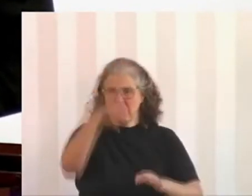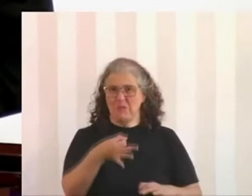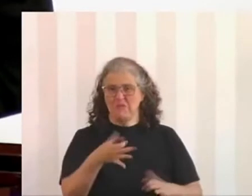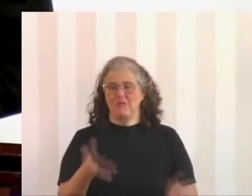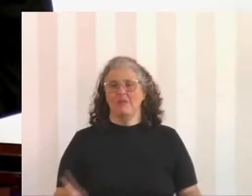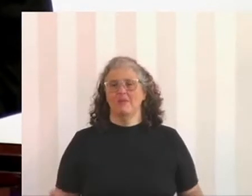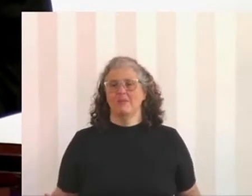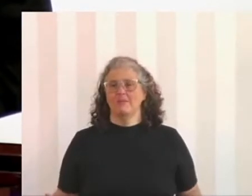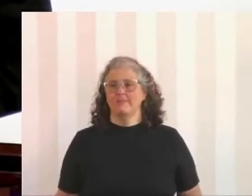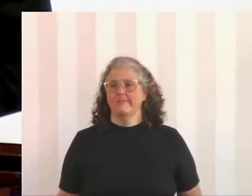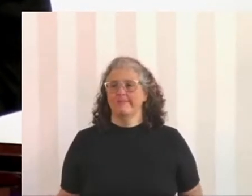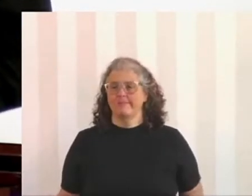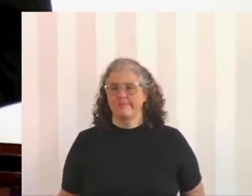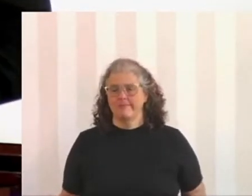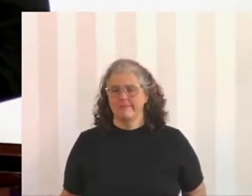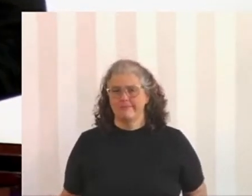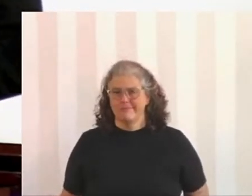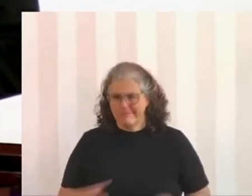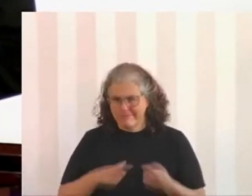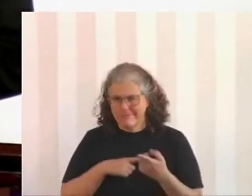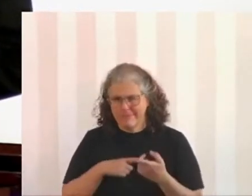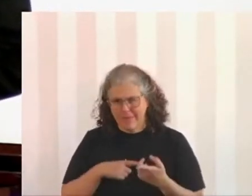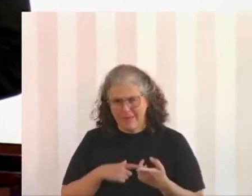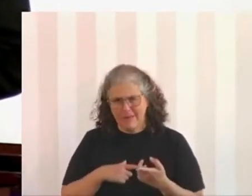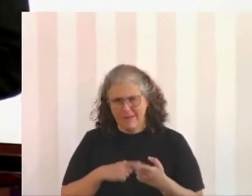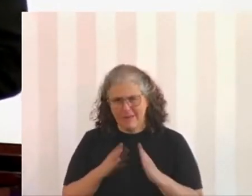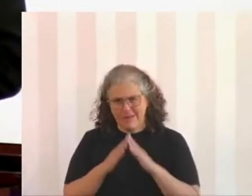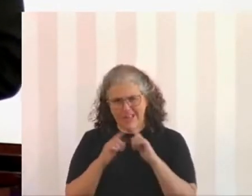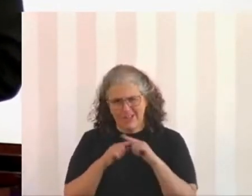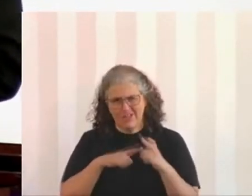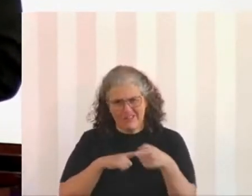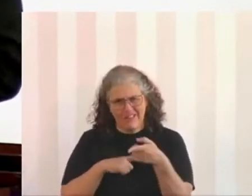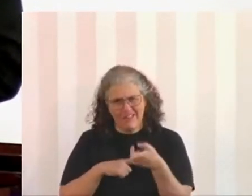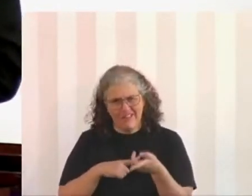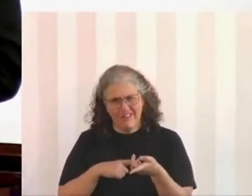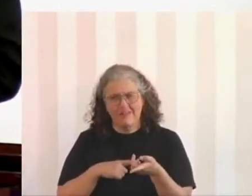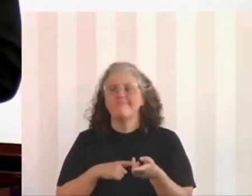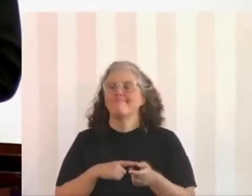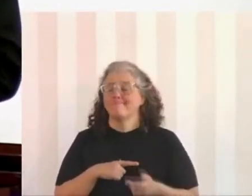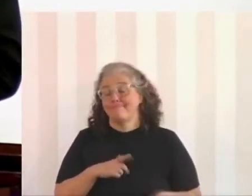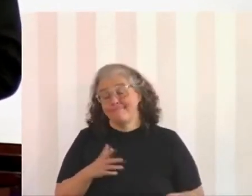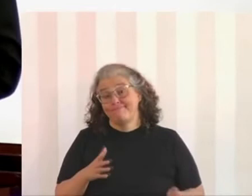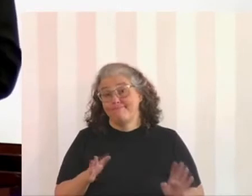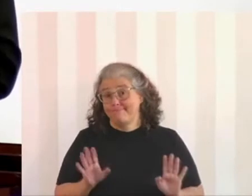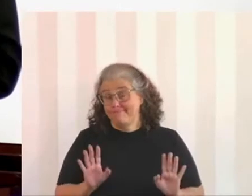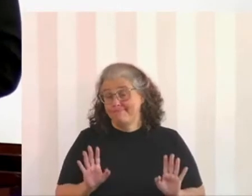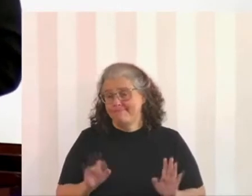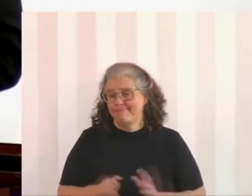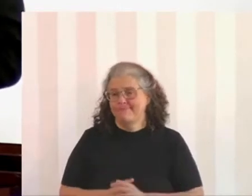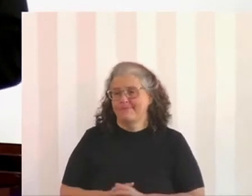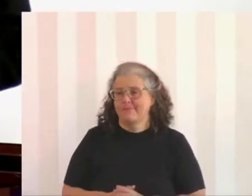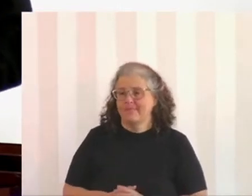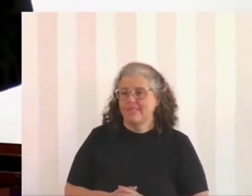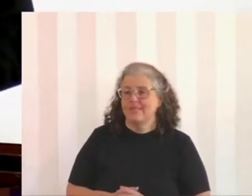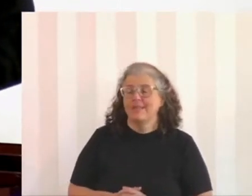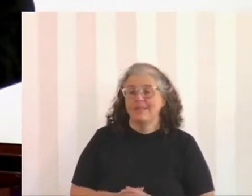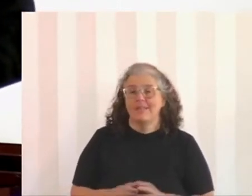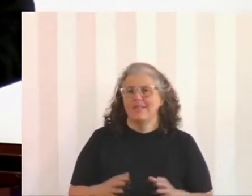Isso tem na igreja? Acho que não, né? Paulo está dizendo, isso destrói a união que nós temos com